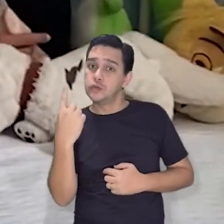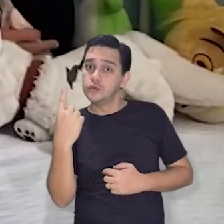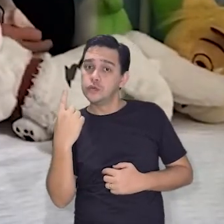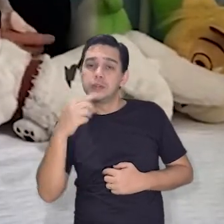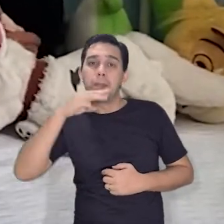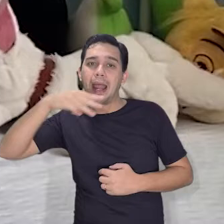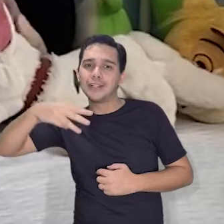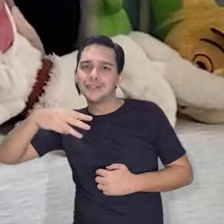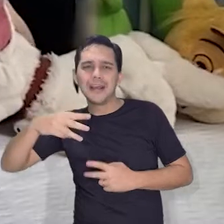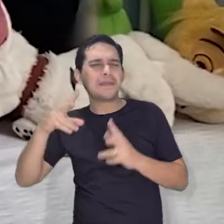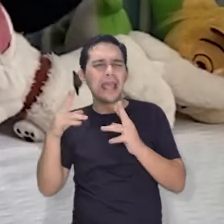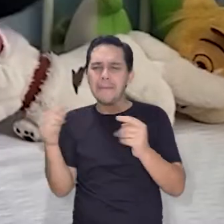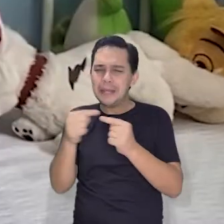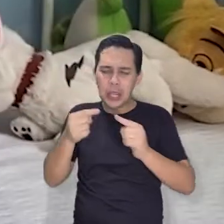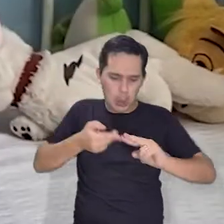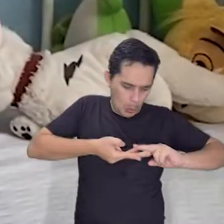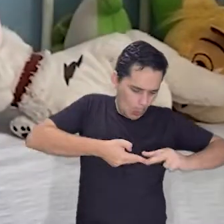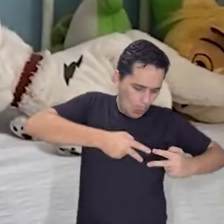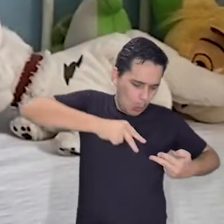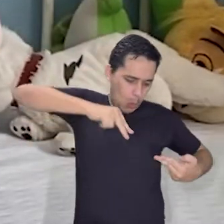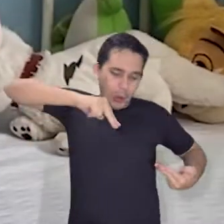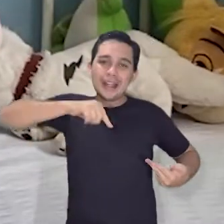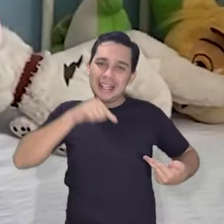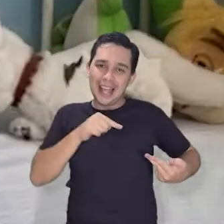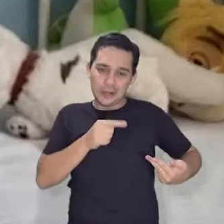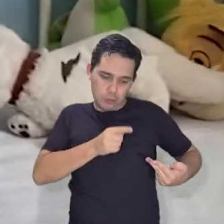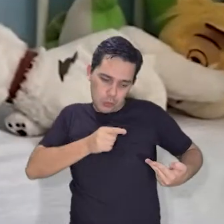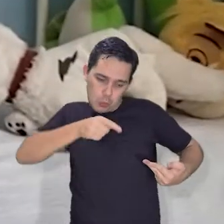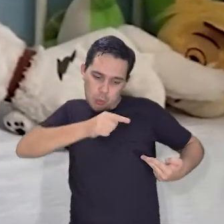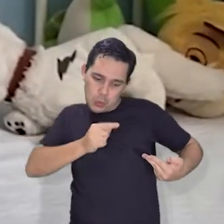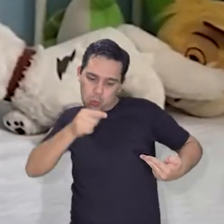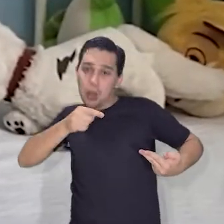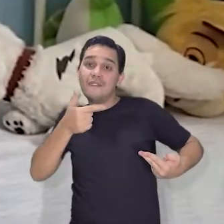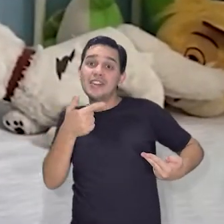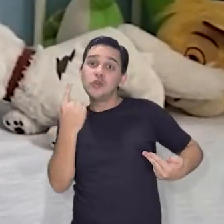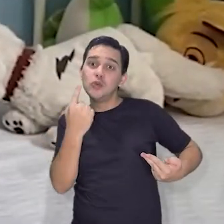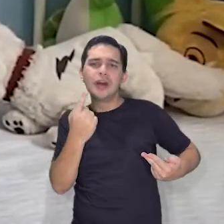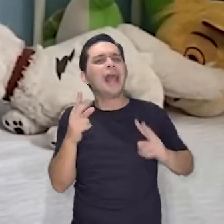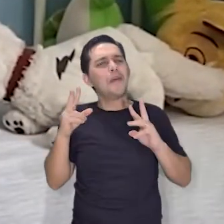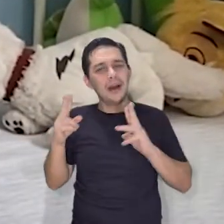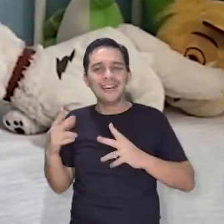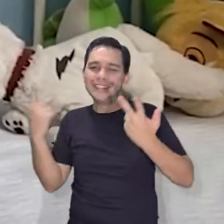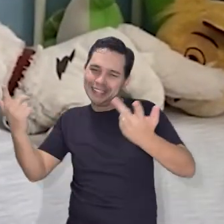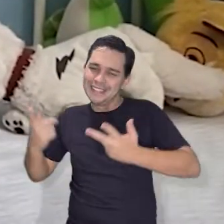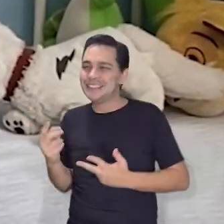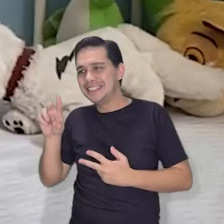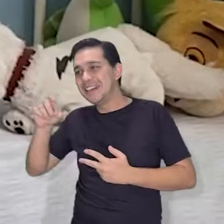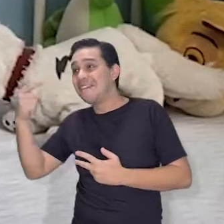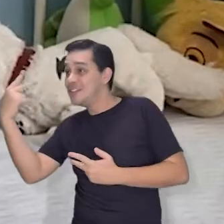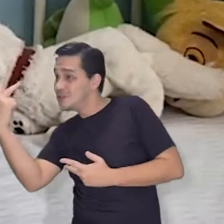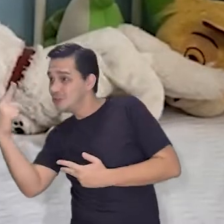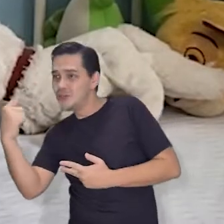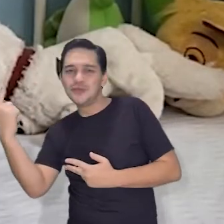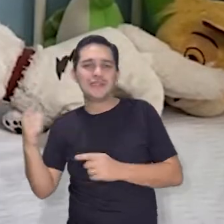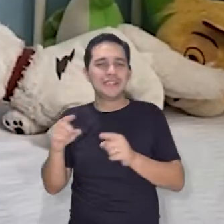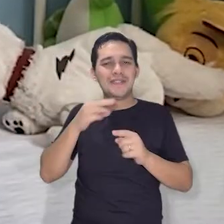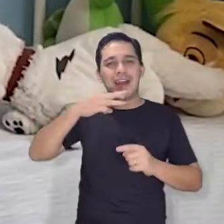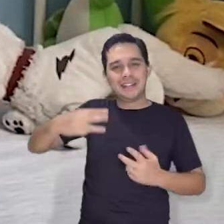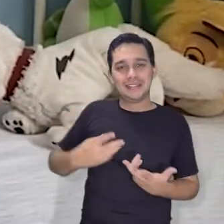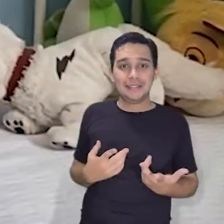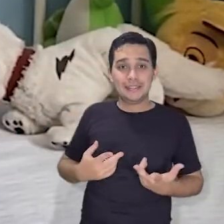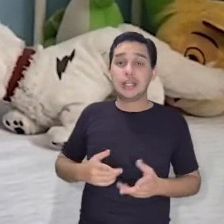21, por isso 21/3, que você possa celebrar junto conosco, celebrar a diversidade e que você possa